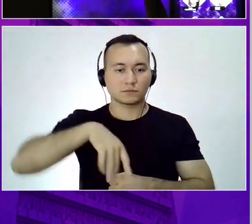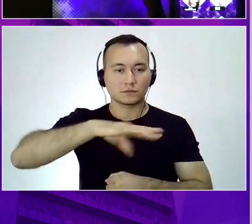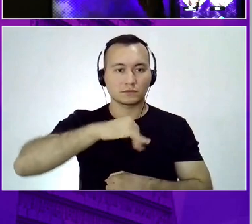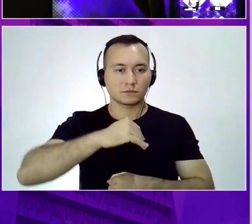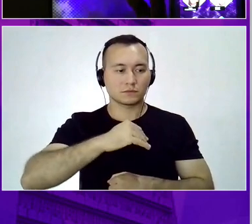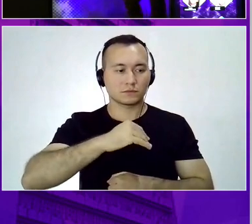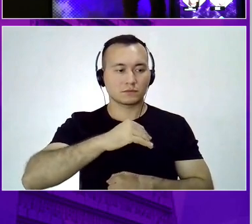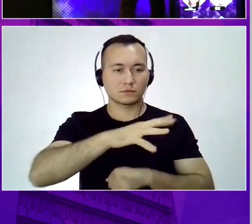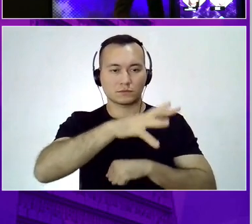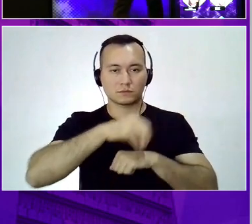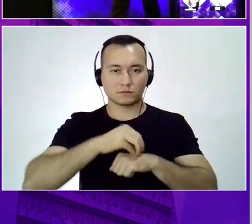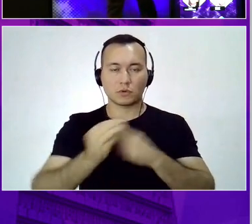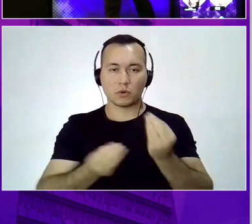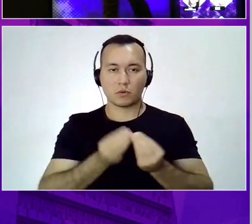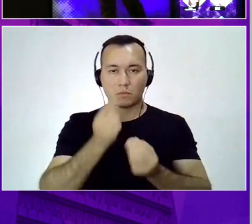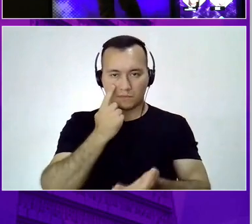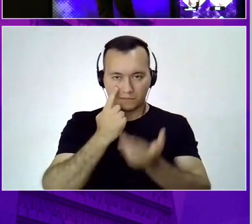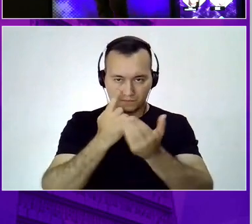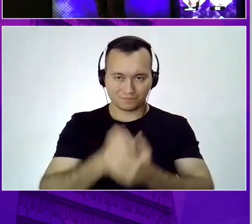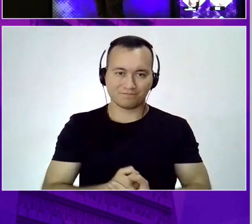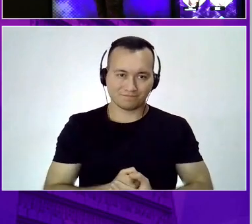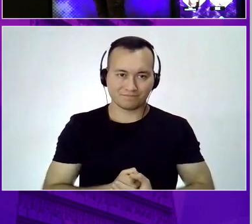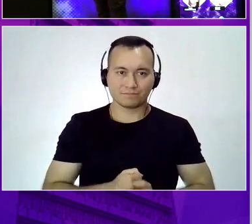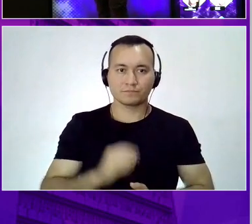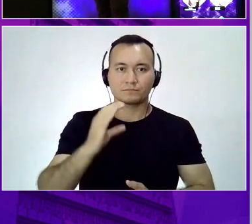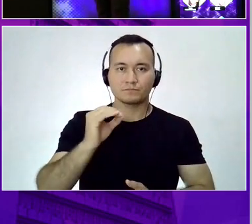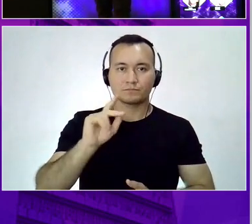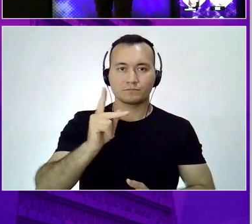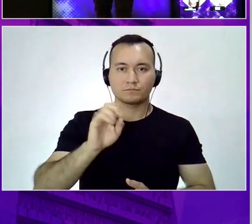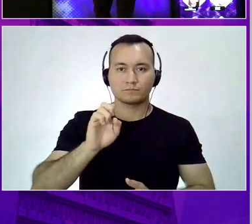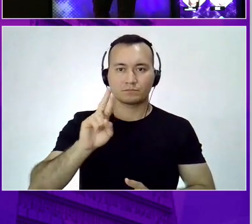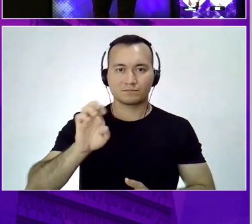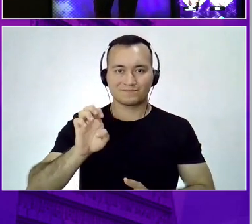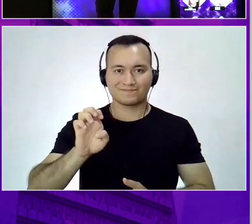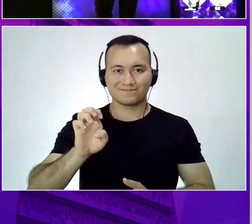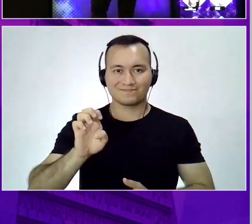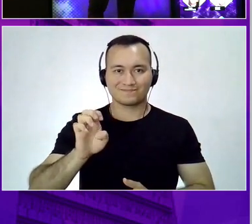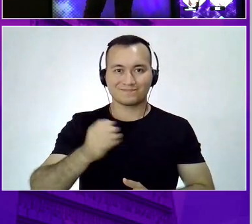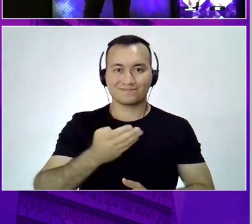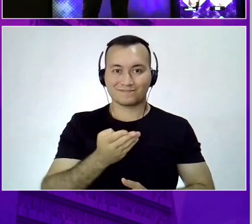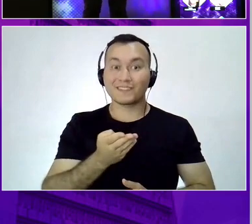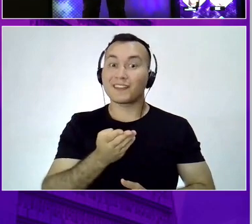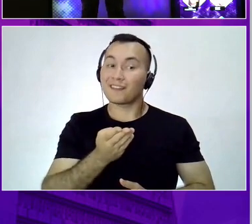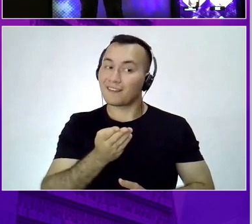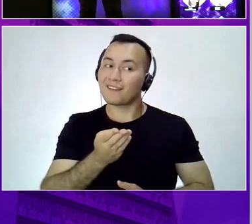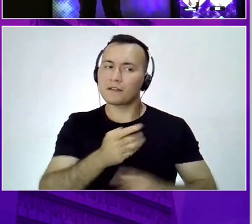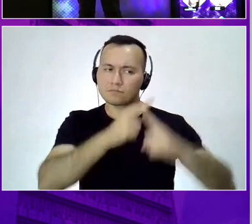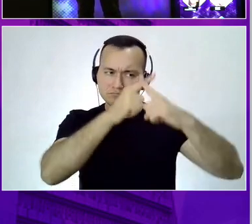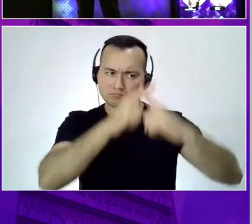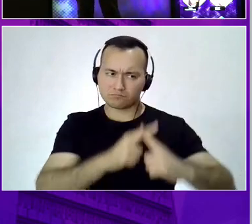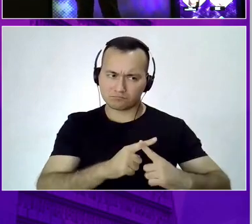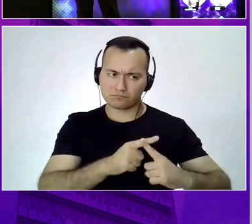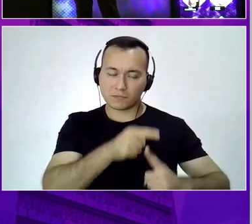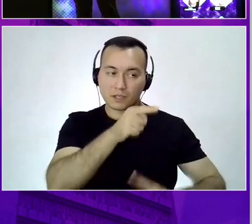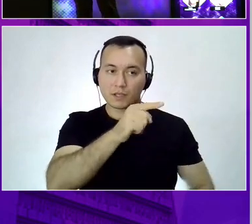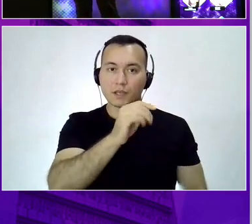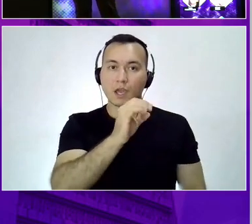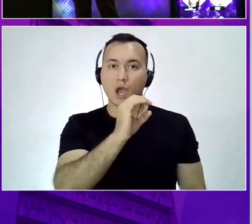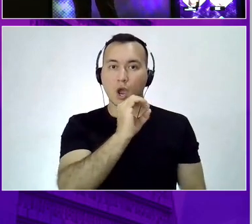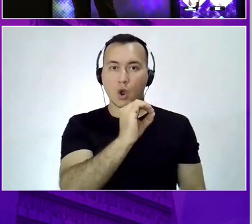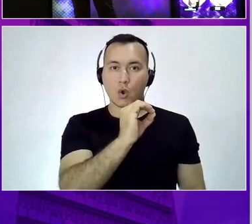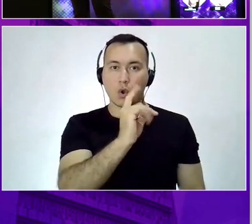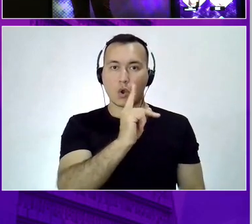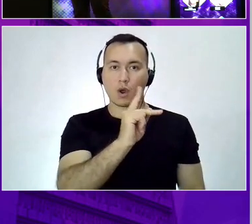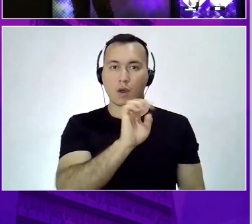o Cohere. Cohere, ele é um competidor da OpenAI, que também faz os Large